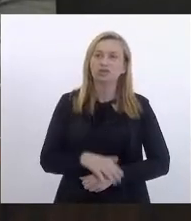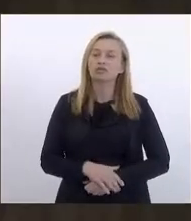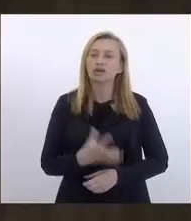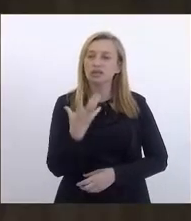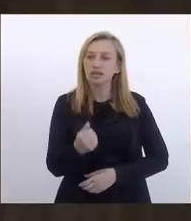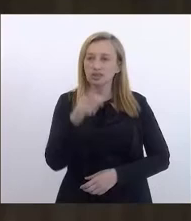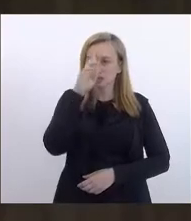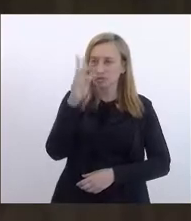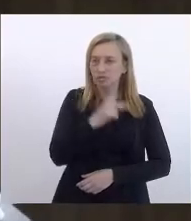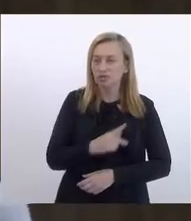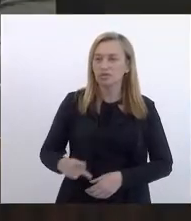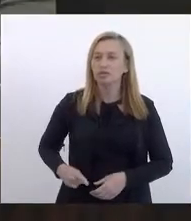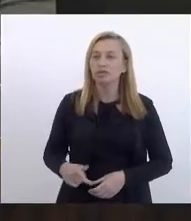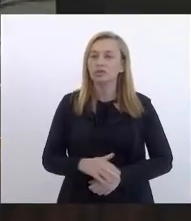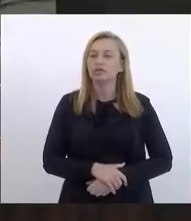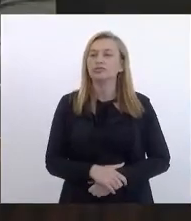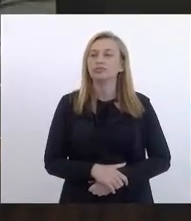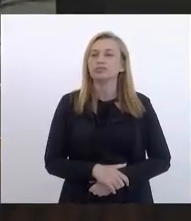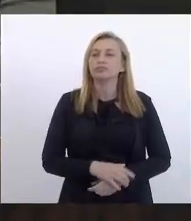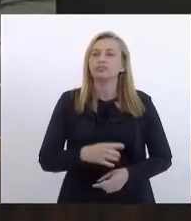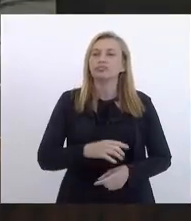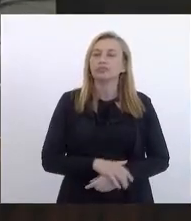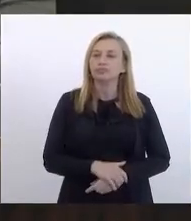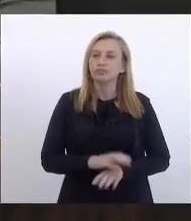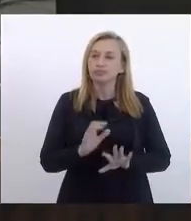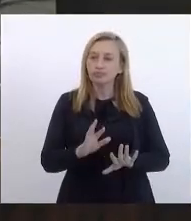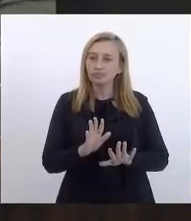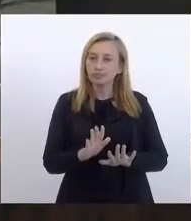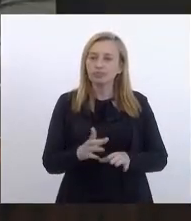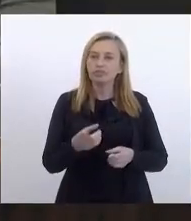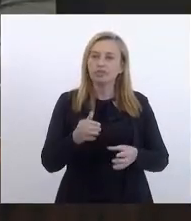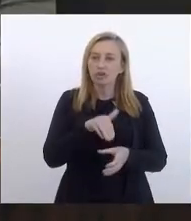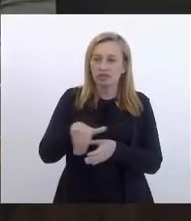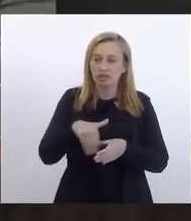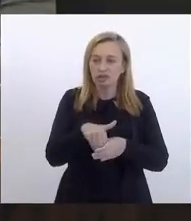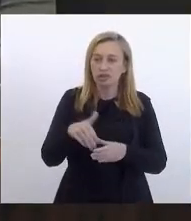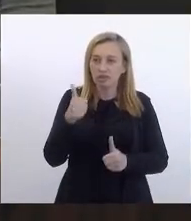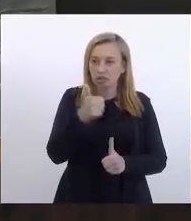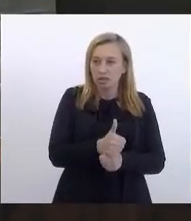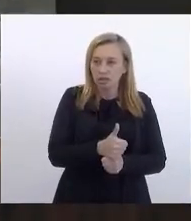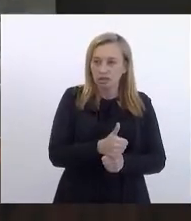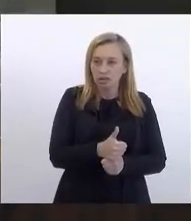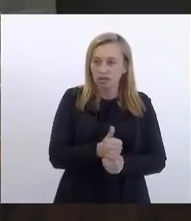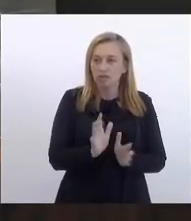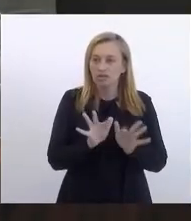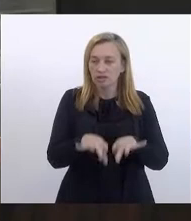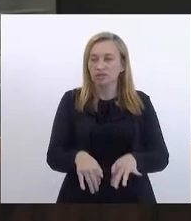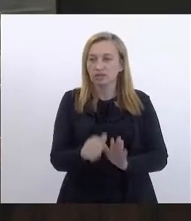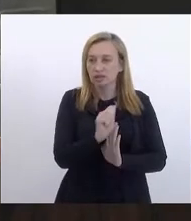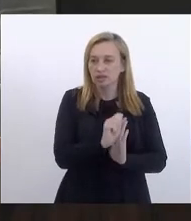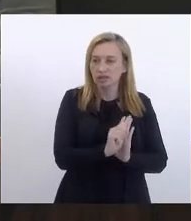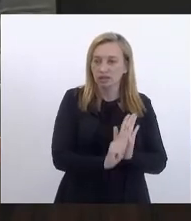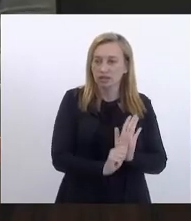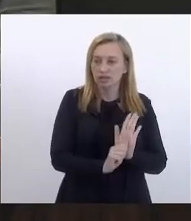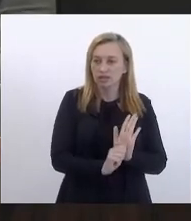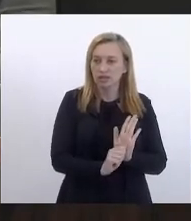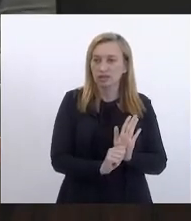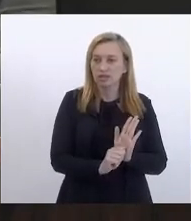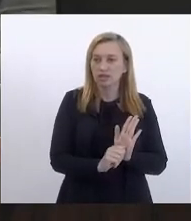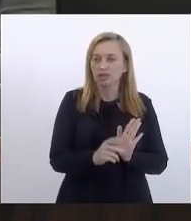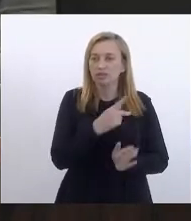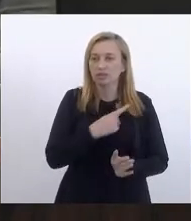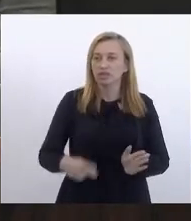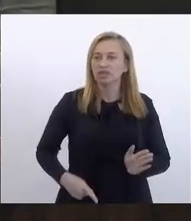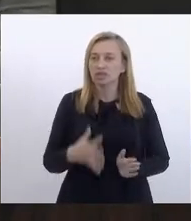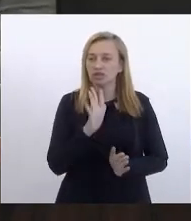Favorável, presidente. Os pareceres emitidos... Presidente. Em votação, substitutivo, conforme a final de redação que a presidência já